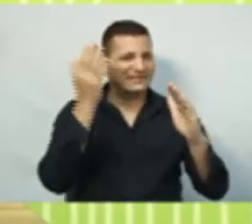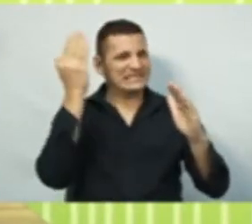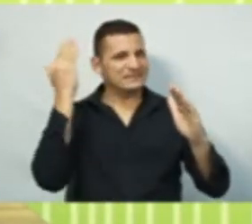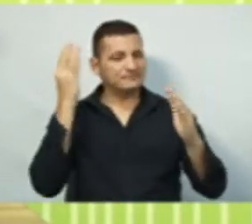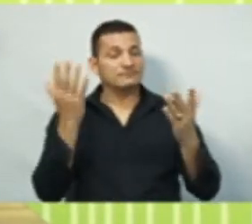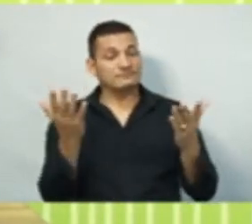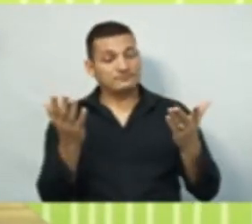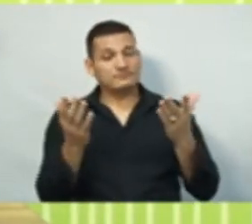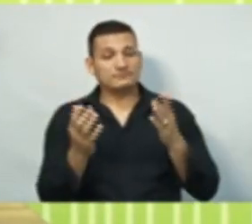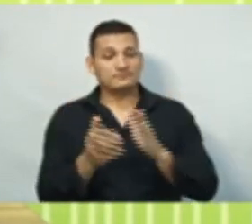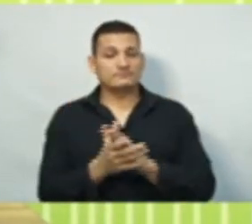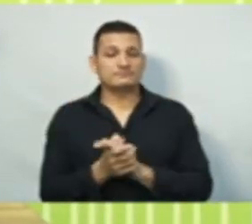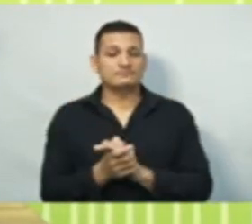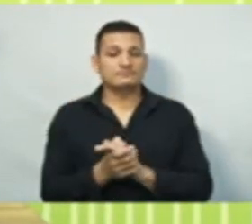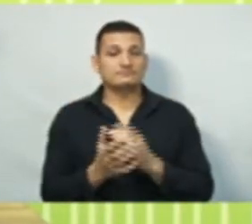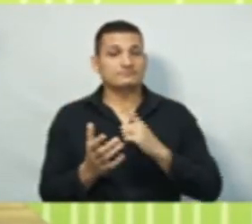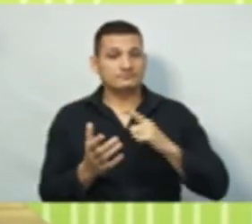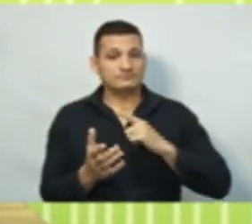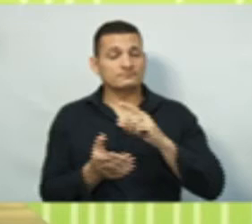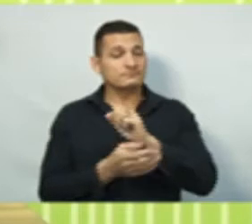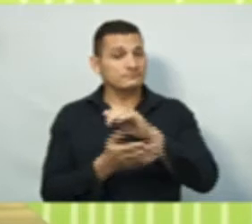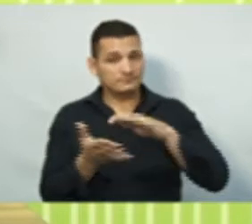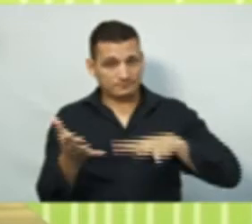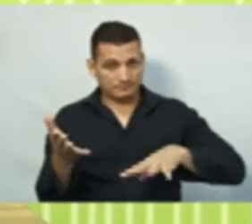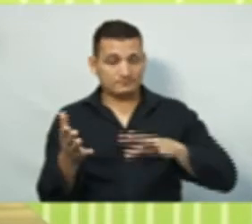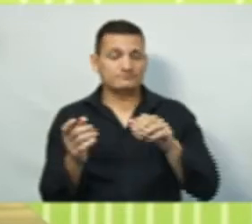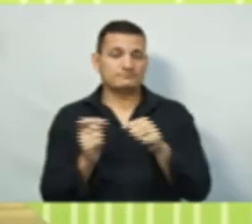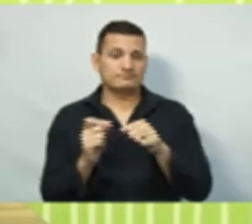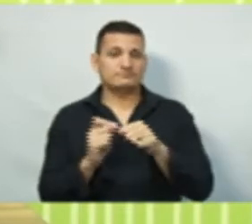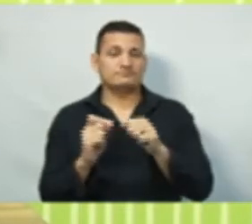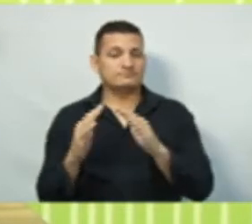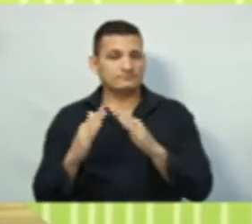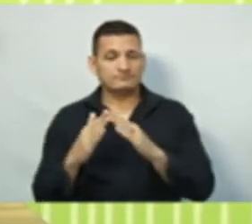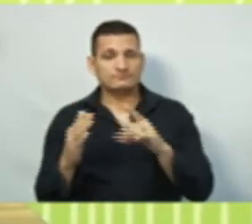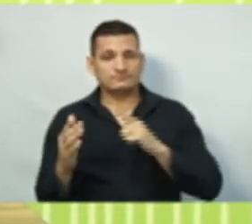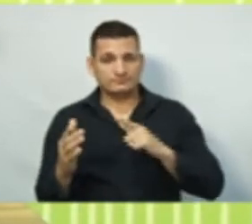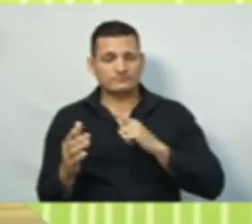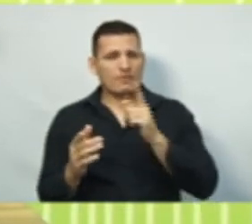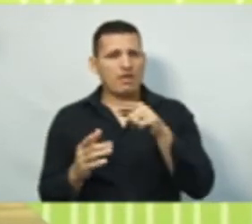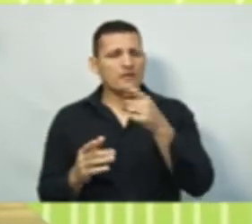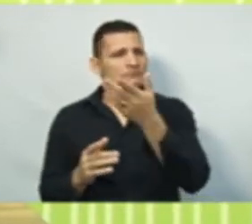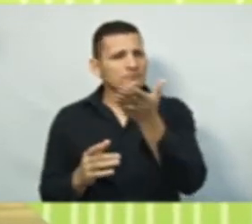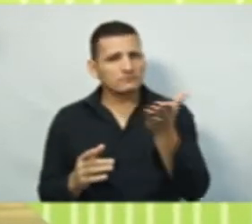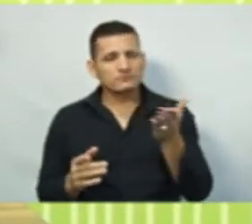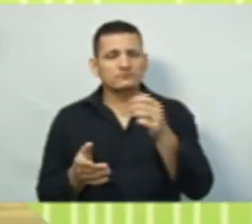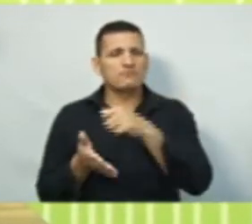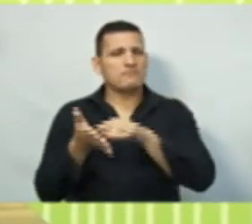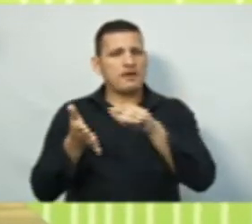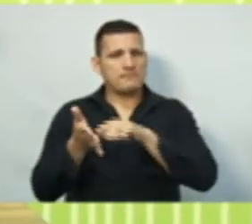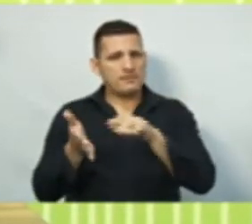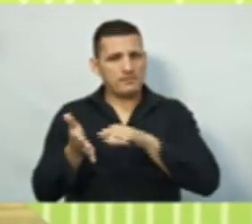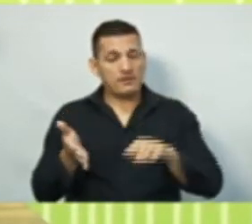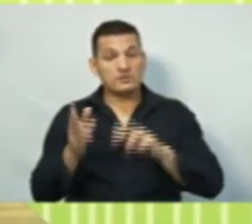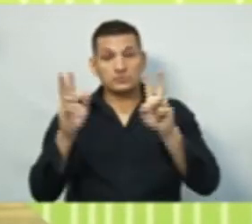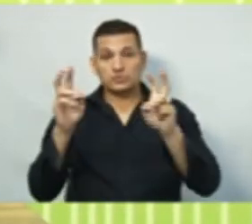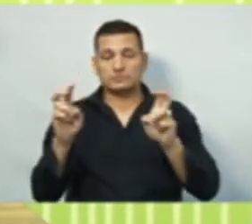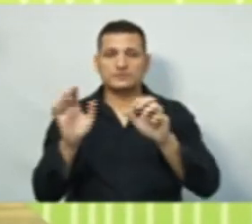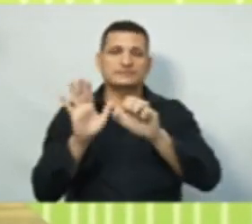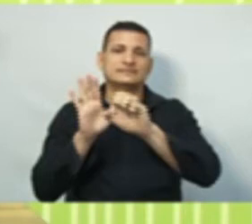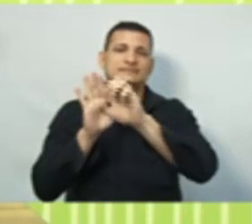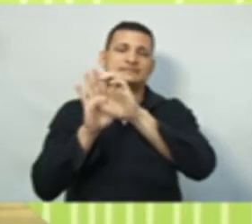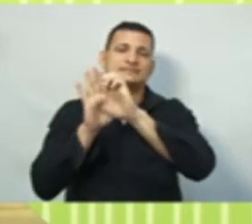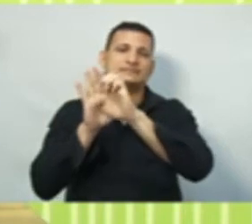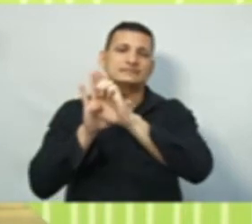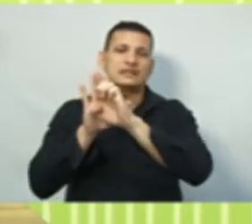Isso. Nós temos uma atividade de casa para fazer, que é para vocês escreverem um pouquinho sobre Estatuto Social.